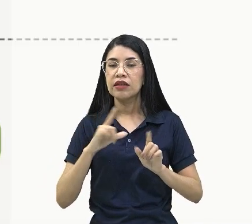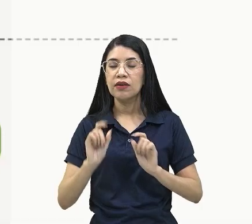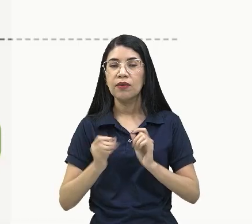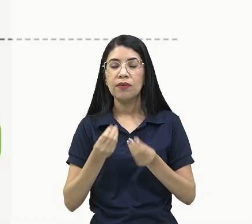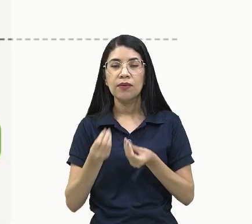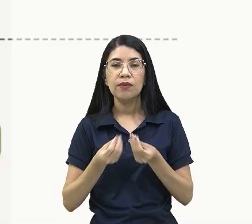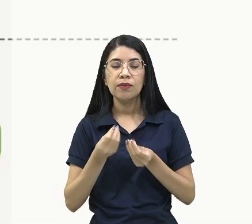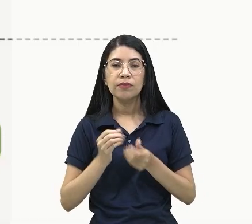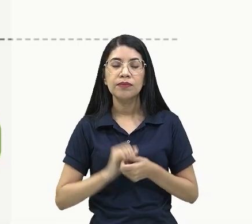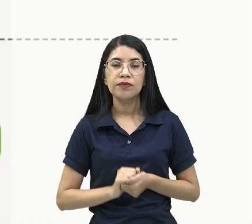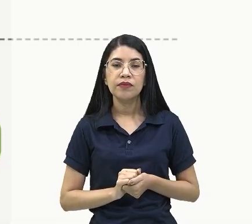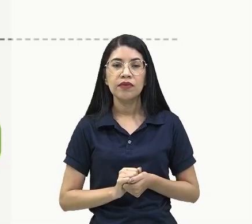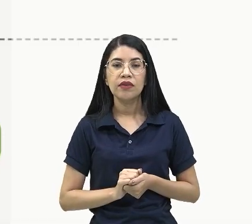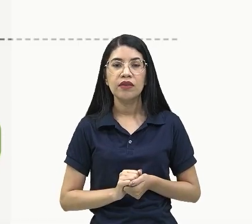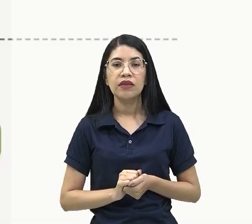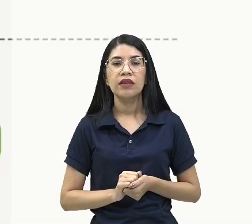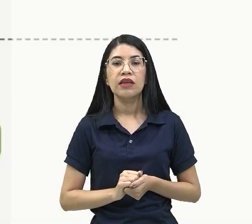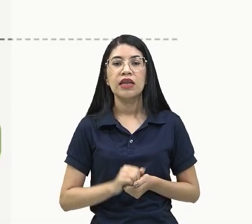em